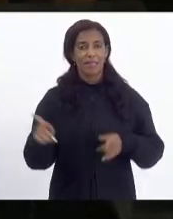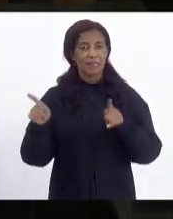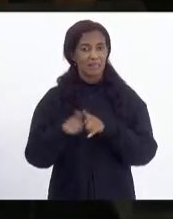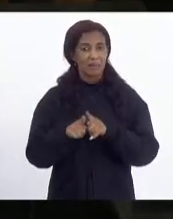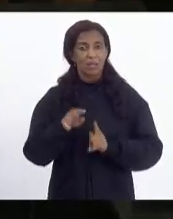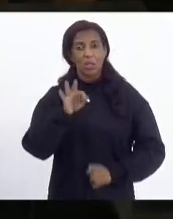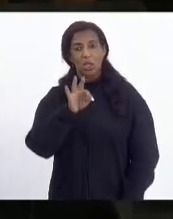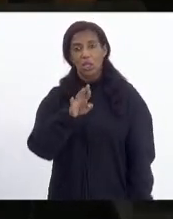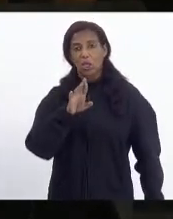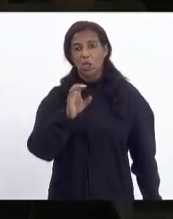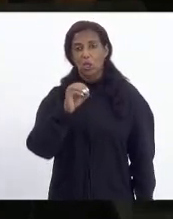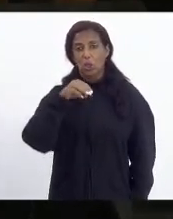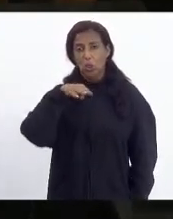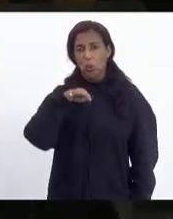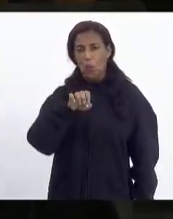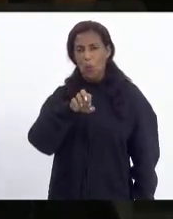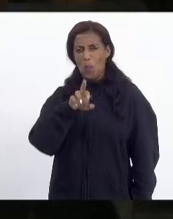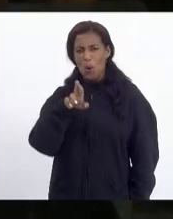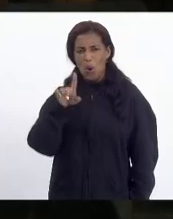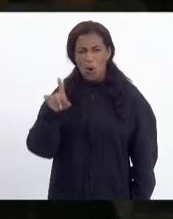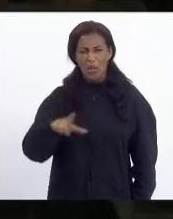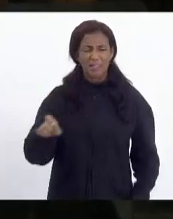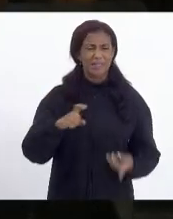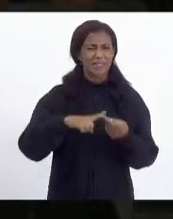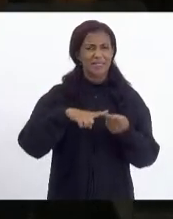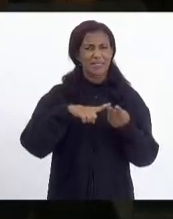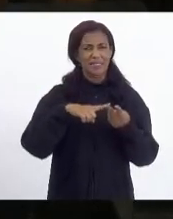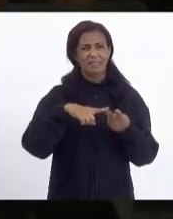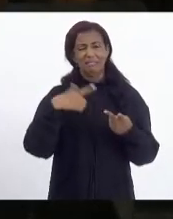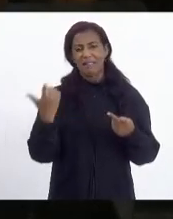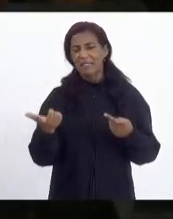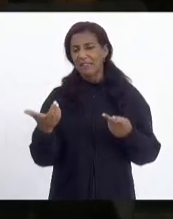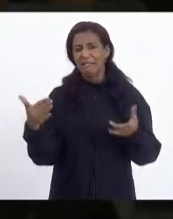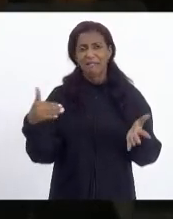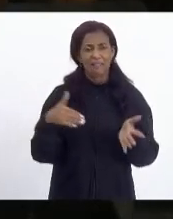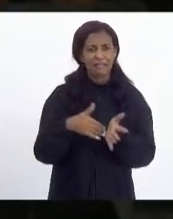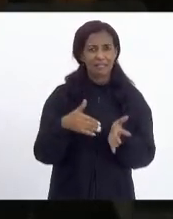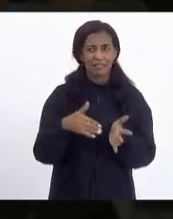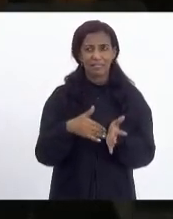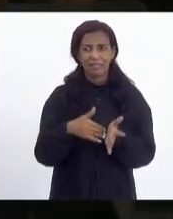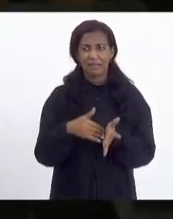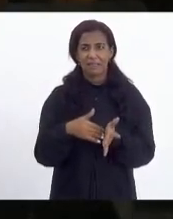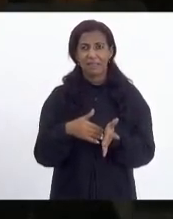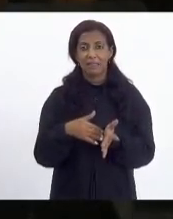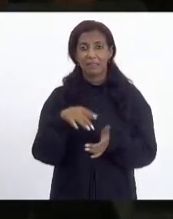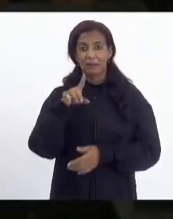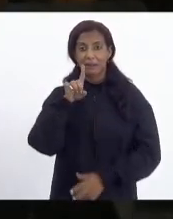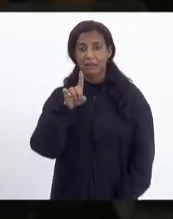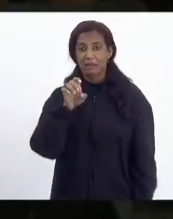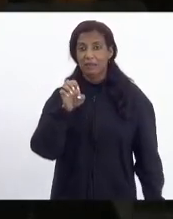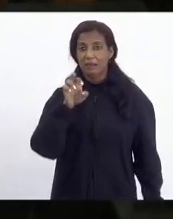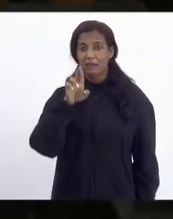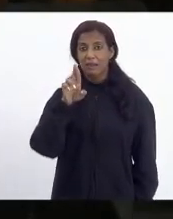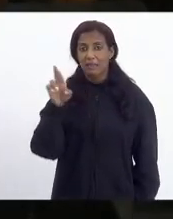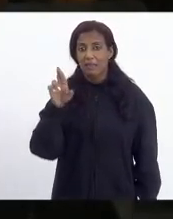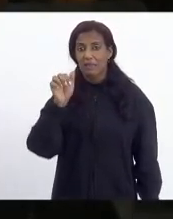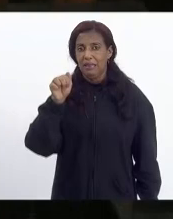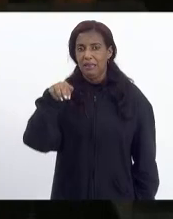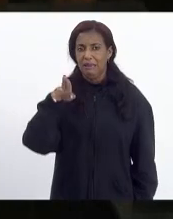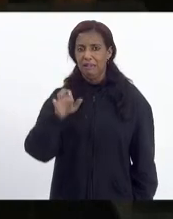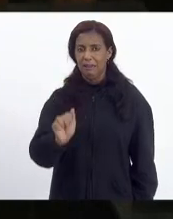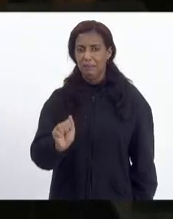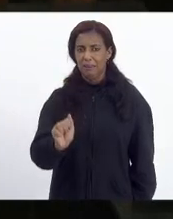tromboses embolias e até na linguagem Popular derrame.na que ao